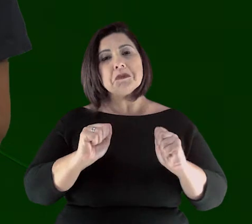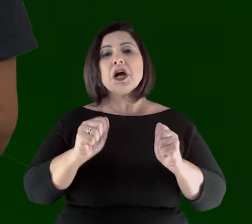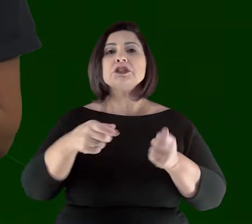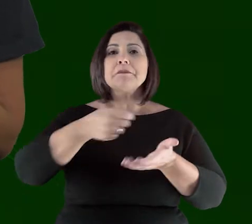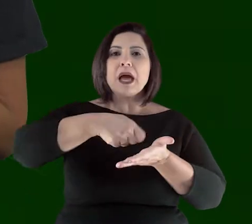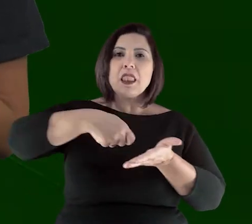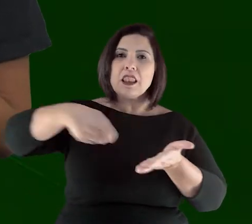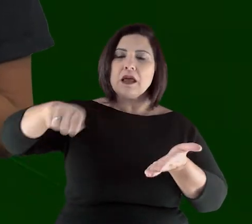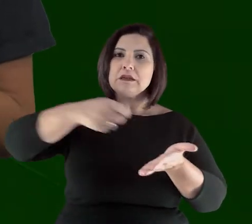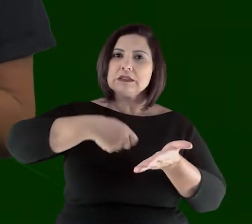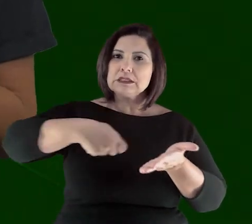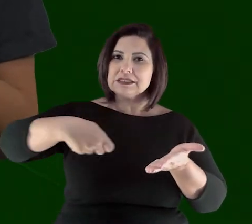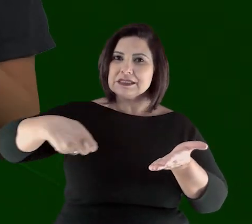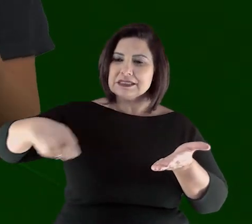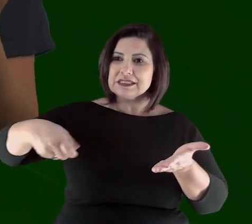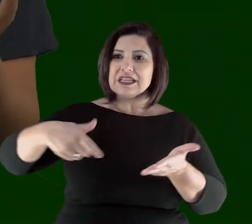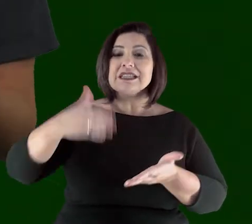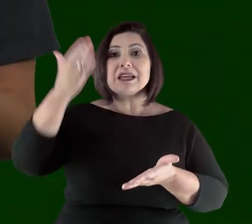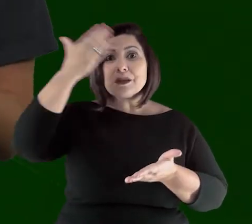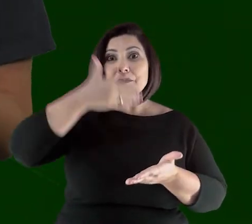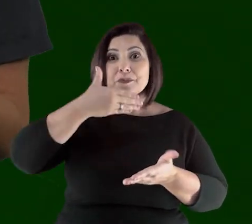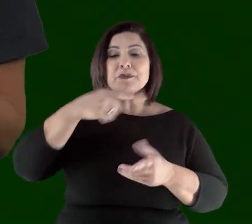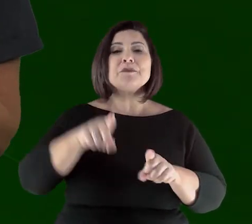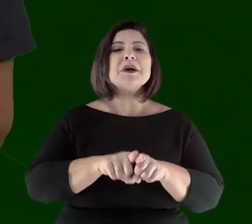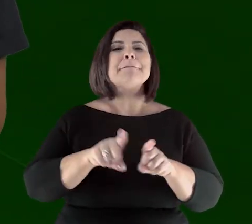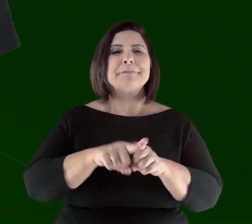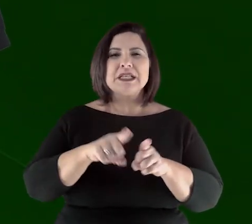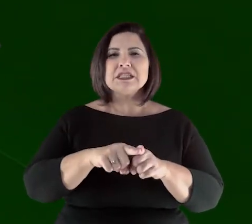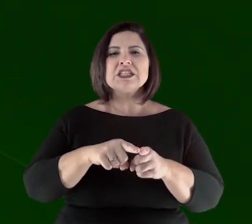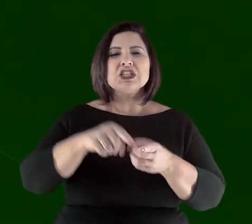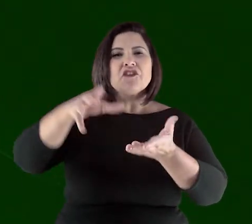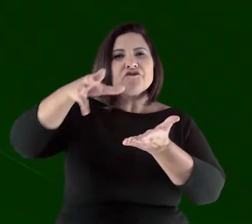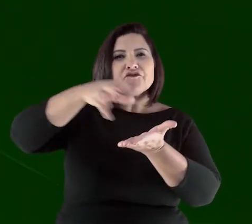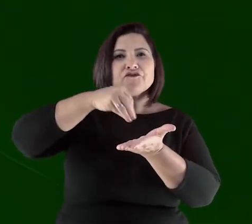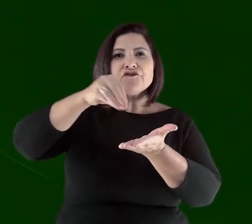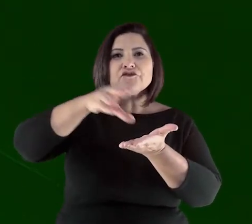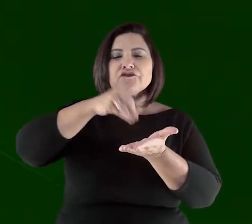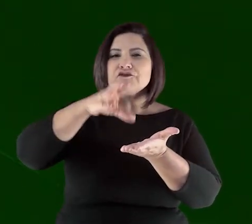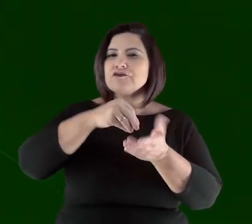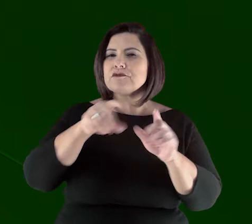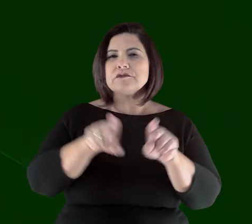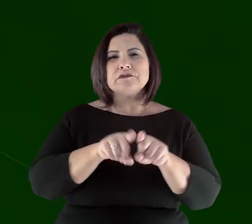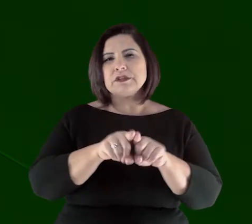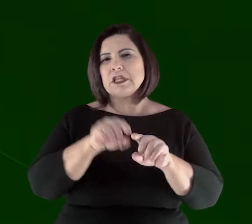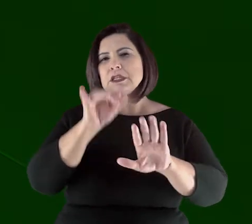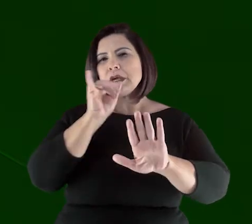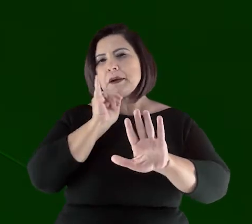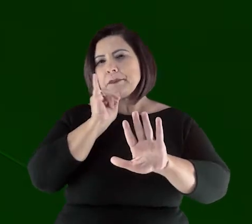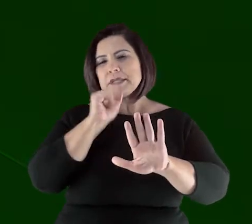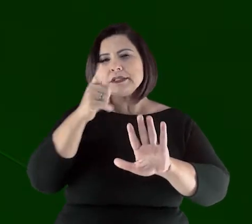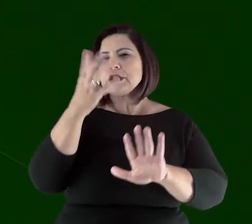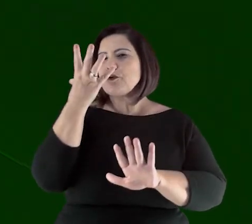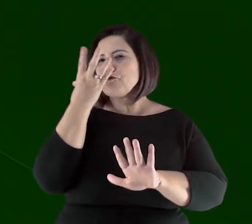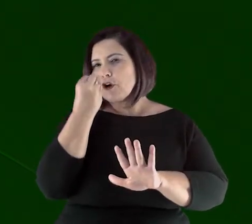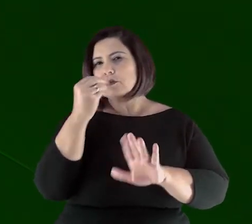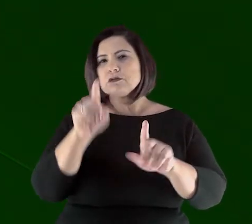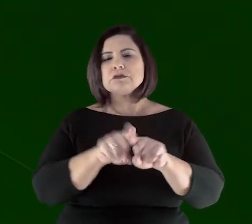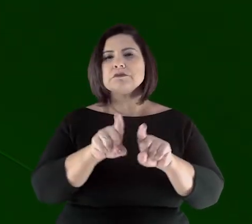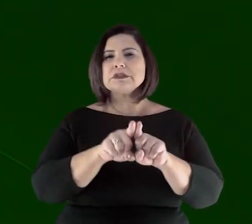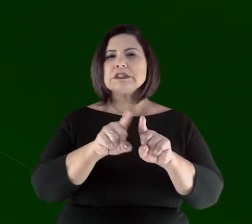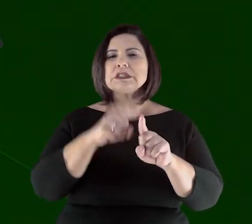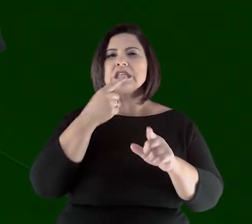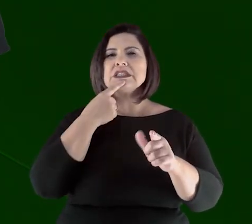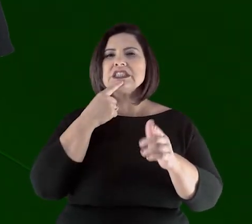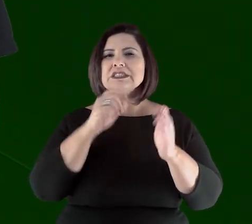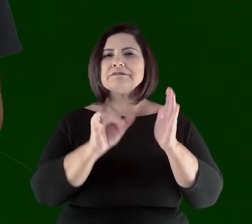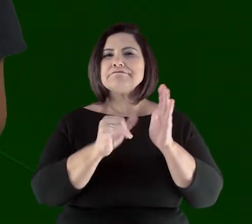endereço, como uma conta de água, luz, que pode ser também escrito à mão do próprio punho.